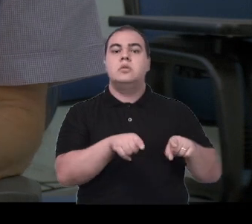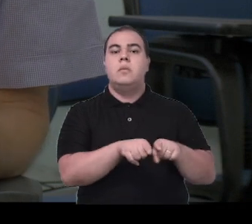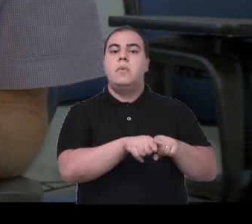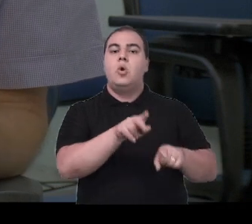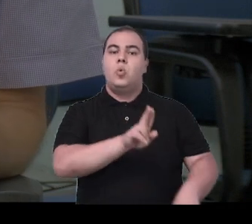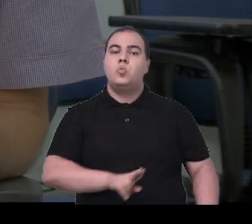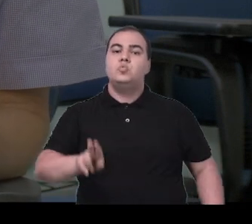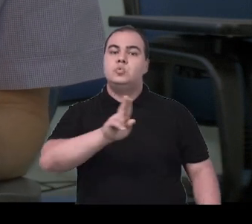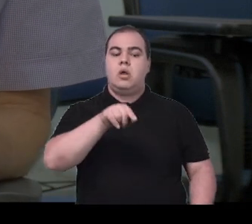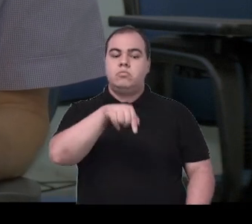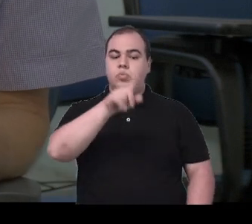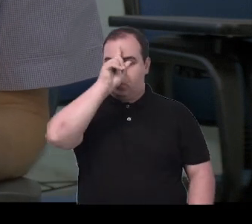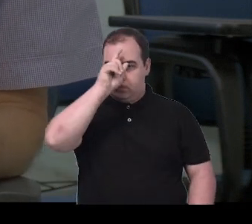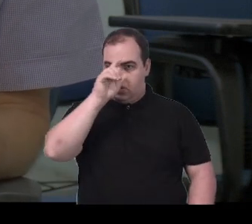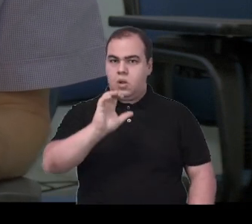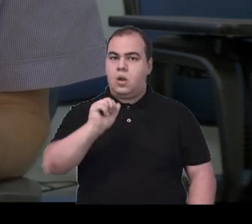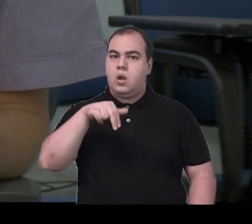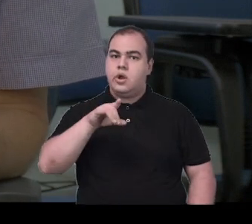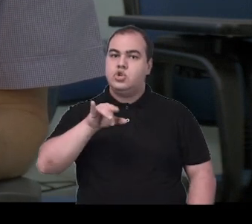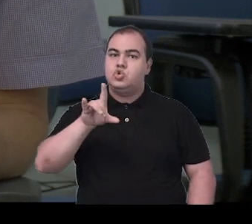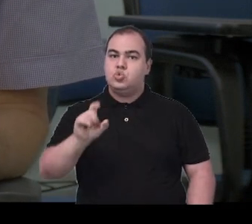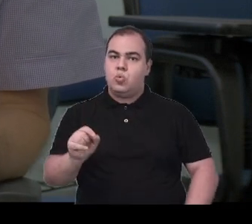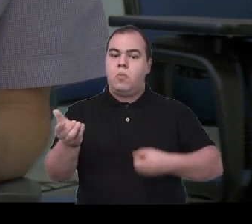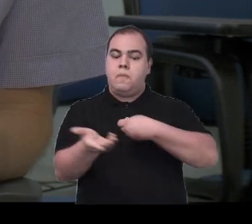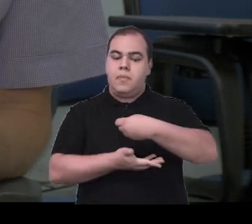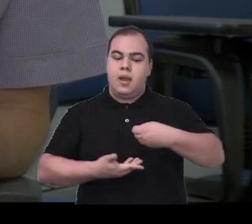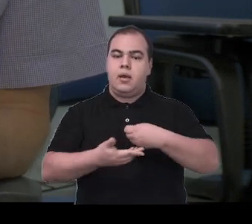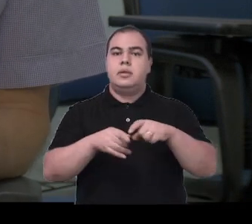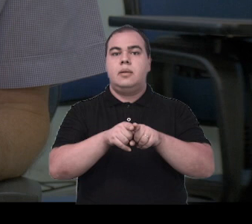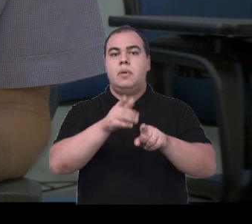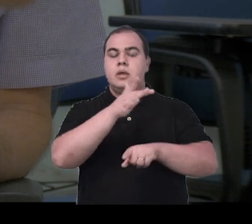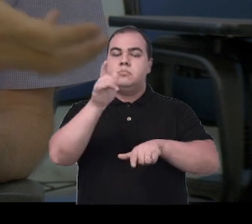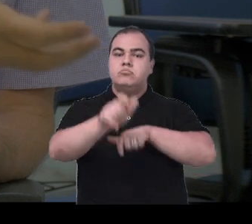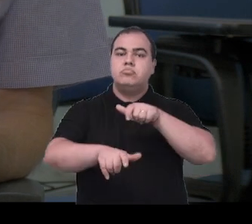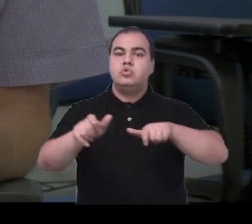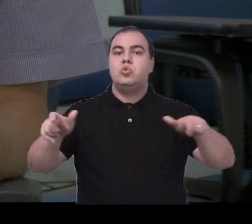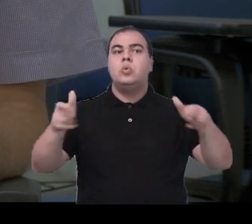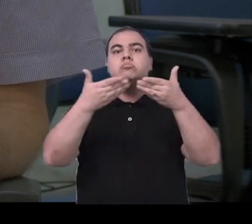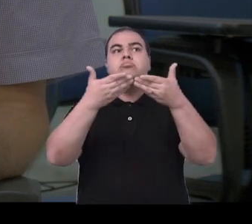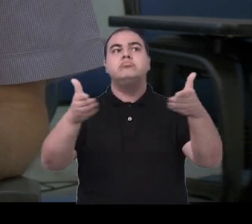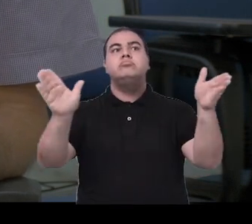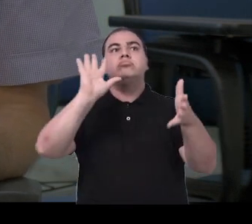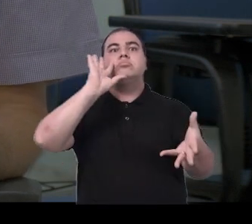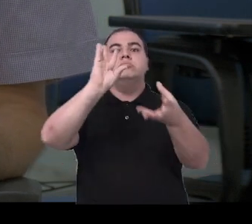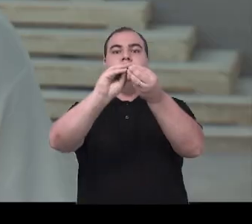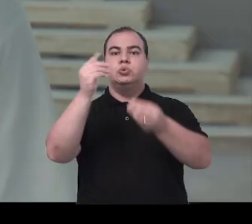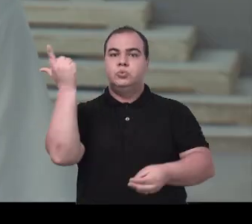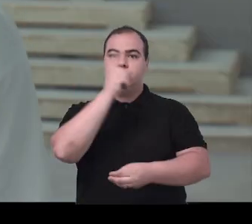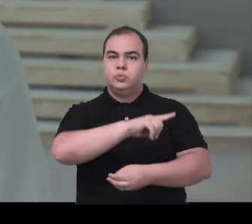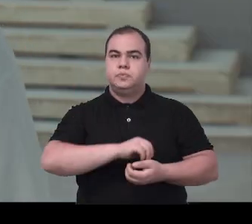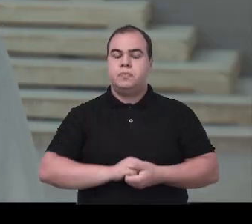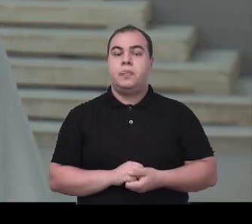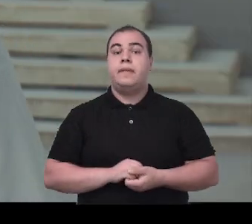né? E usar o Cândido como base, como formação, né? E na medida que a gente for ampliando isso, os pacientes vão sendo desinternados. Então